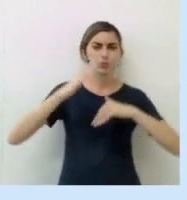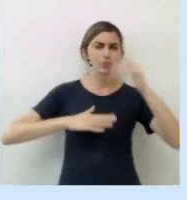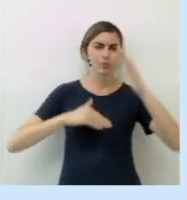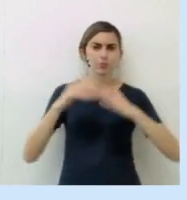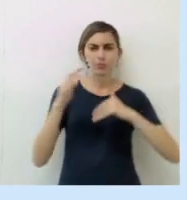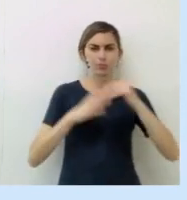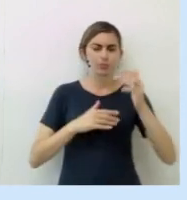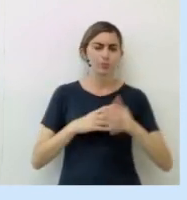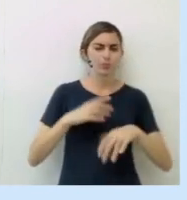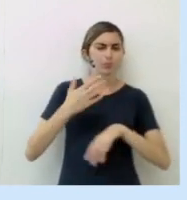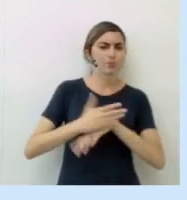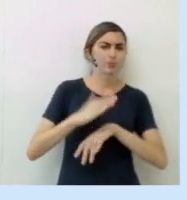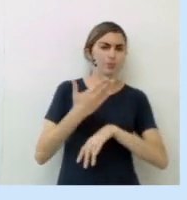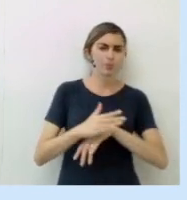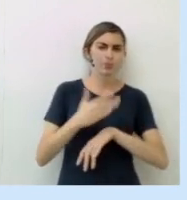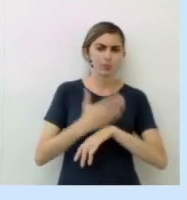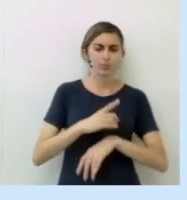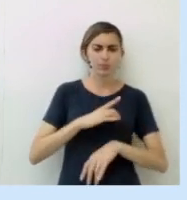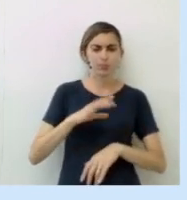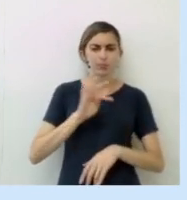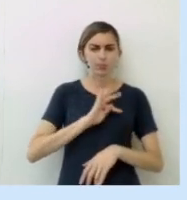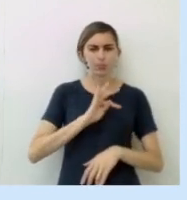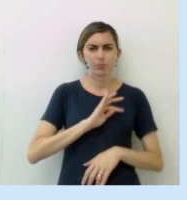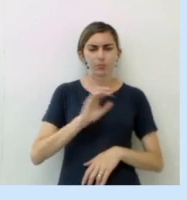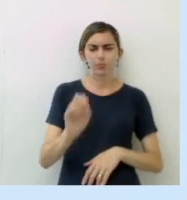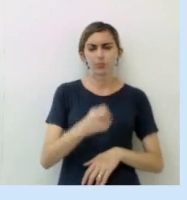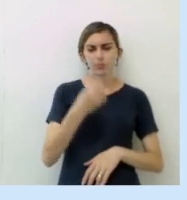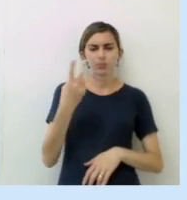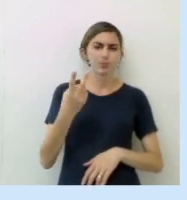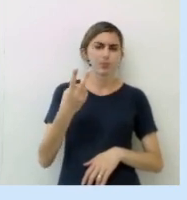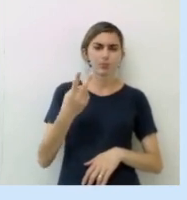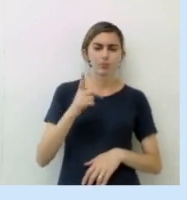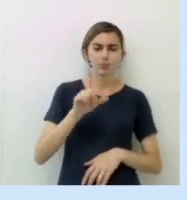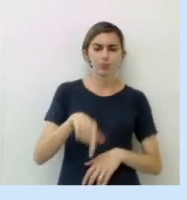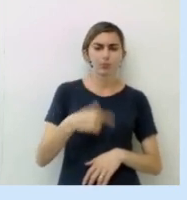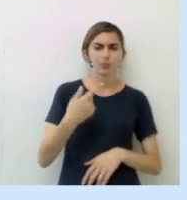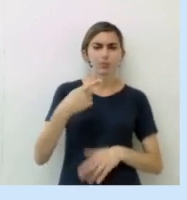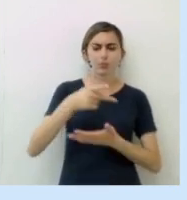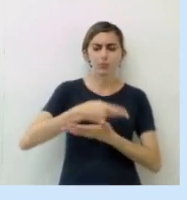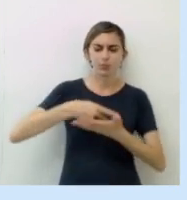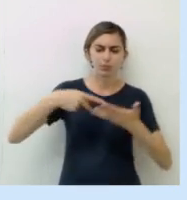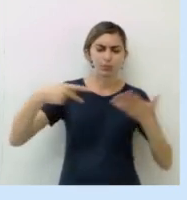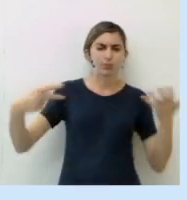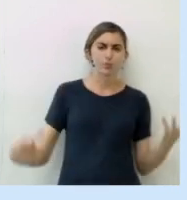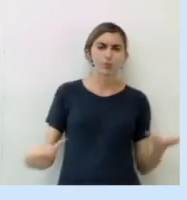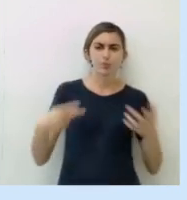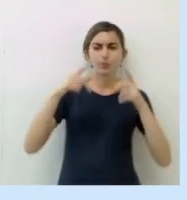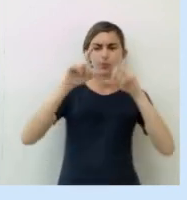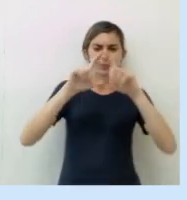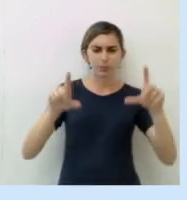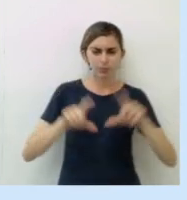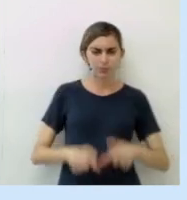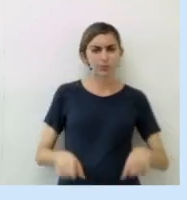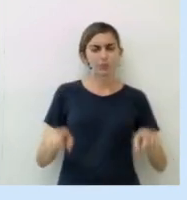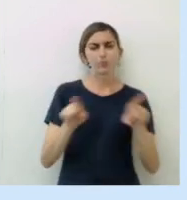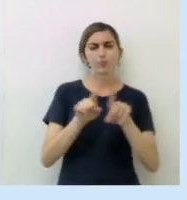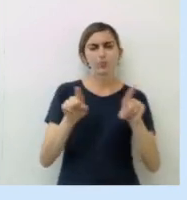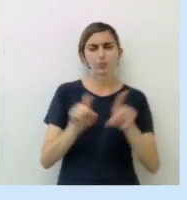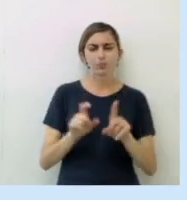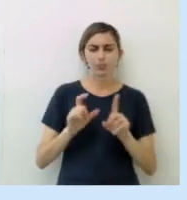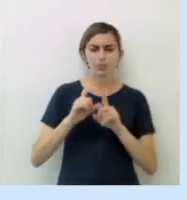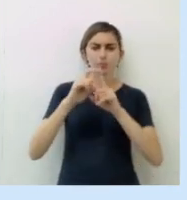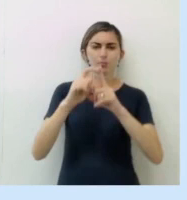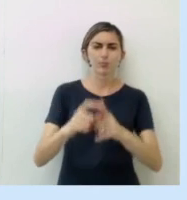práticos. O exercício dessa técnica ou de eloquência é poesia, é prosa também. A